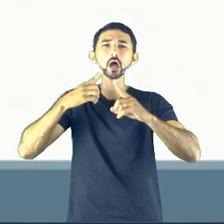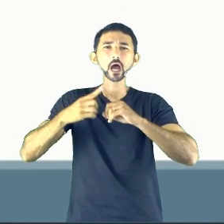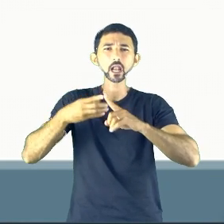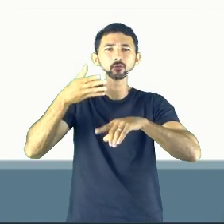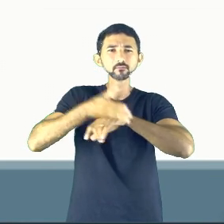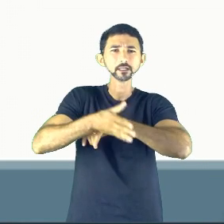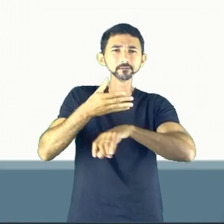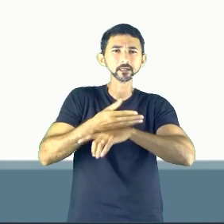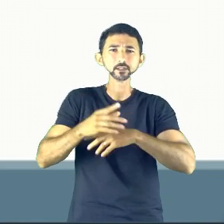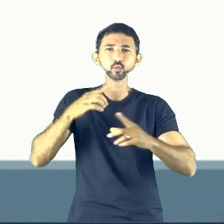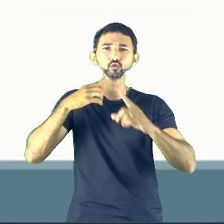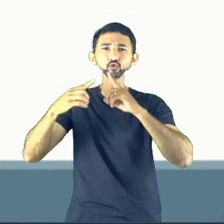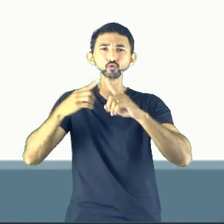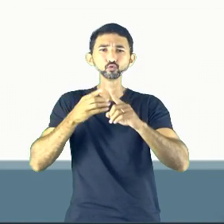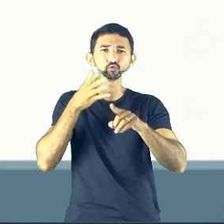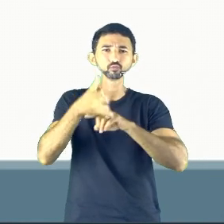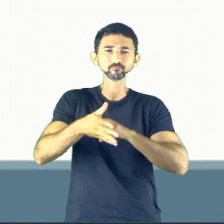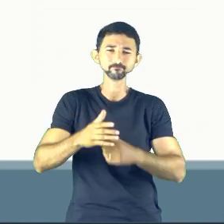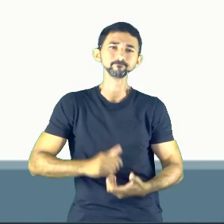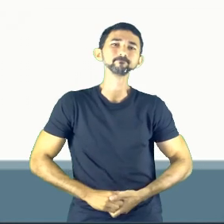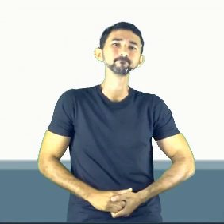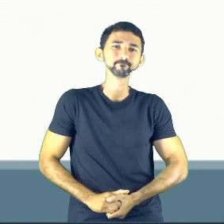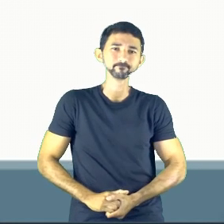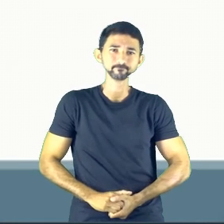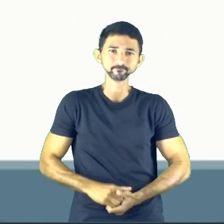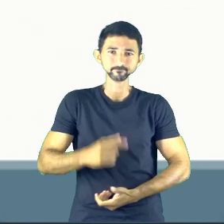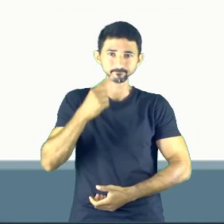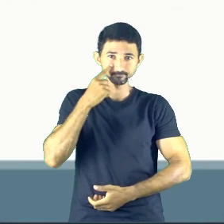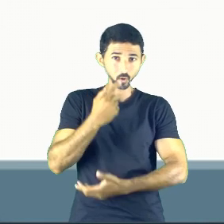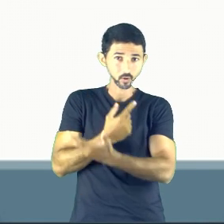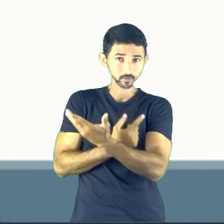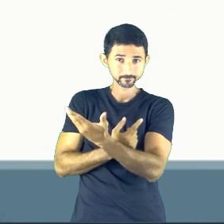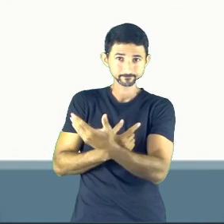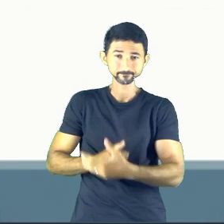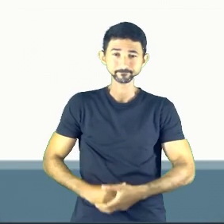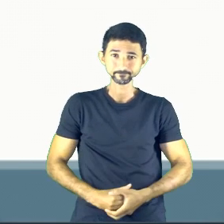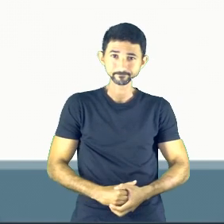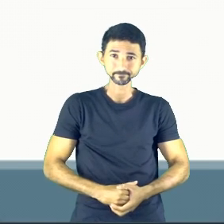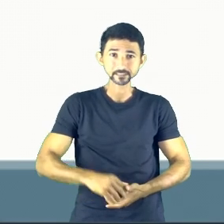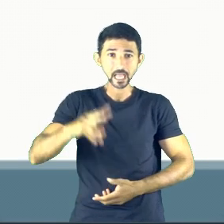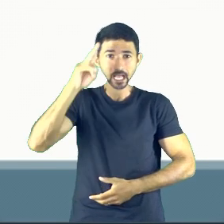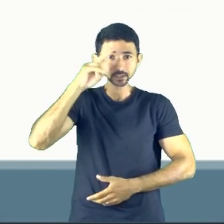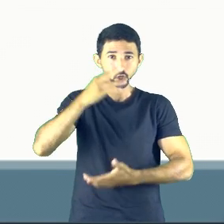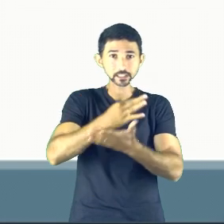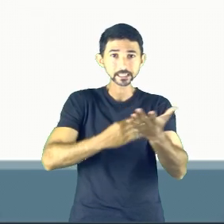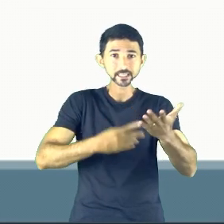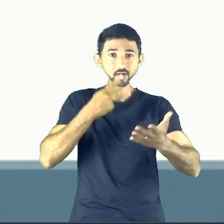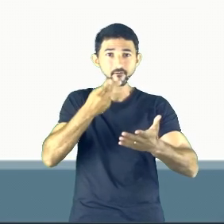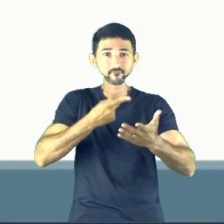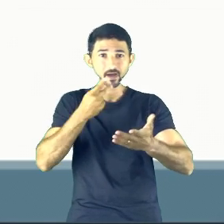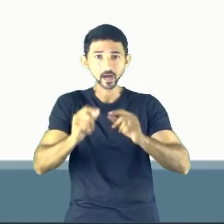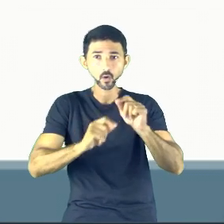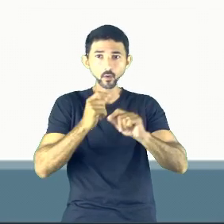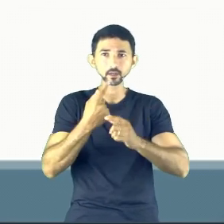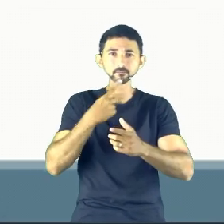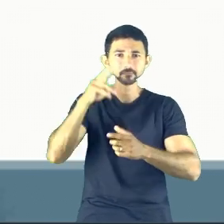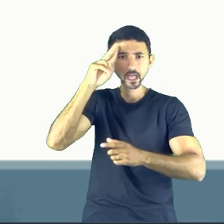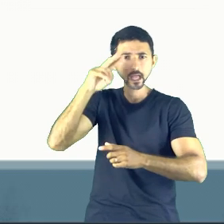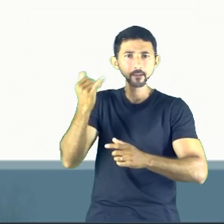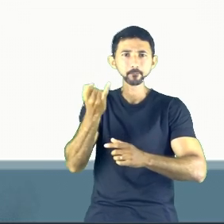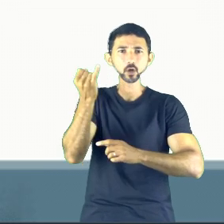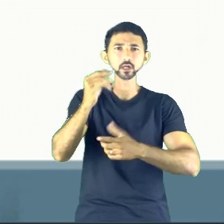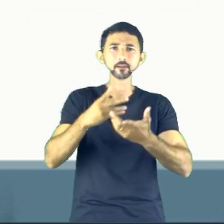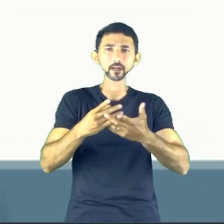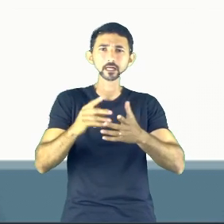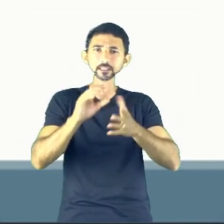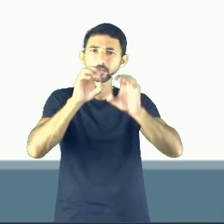pode haver diálogos com a presença do discurso direto. Vamos adiante aqui. Sendo a fábula um texto narrativo, é